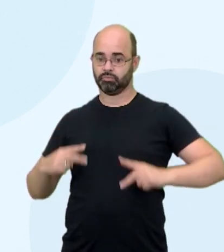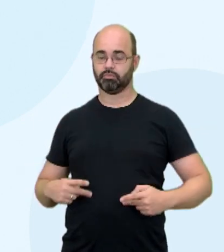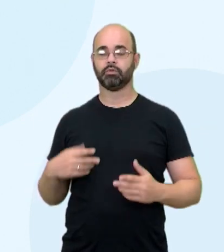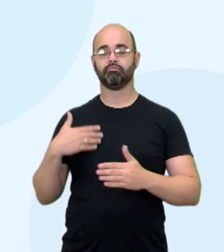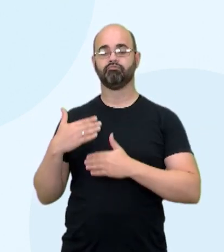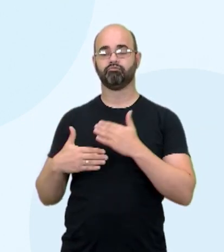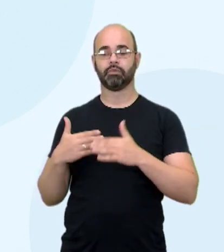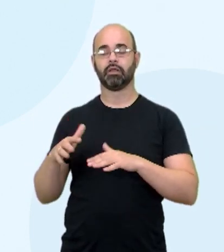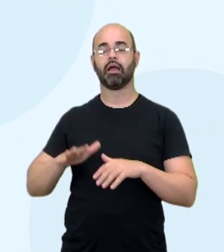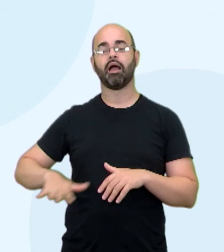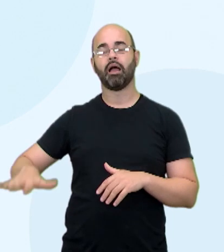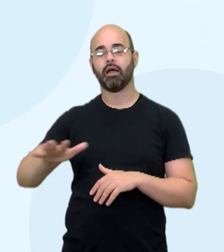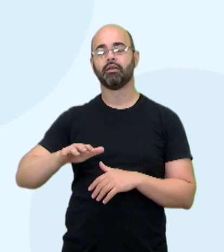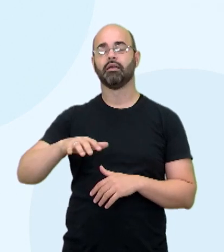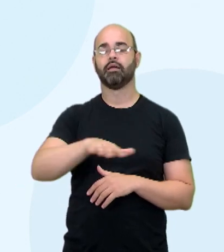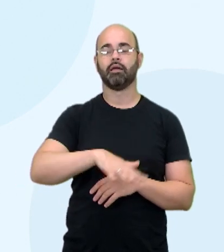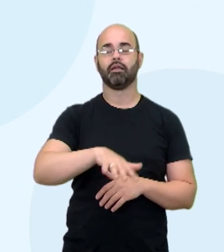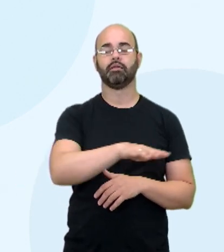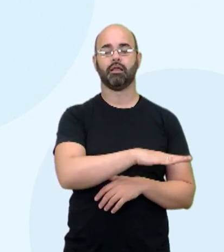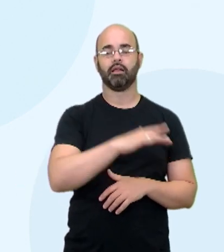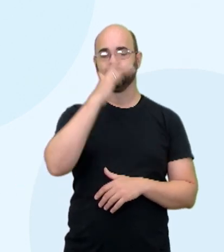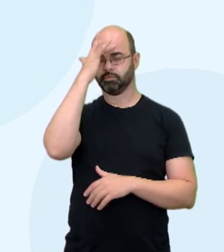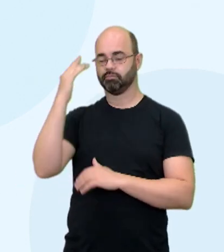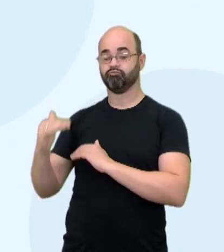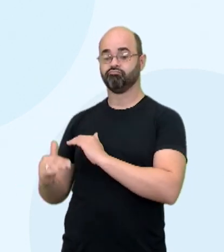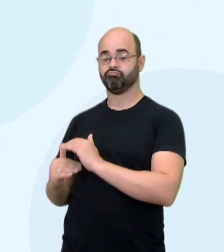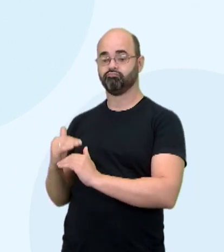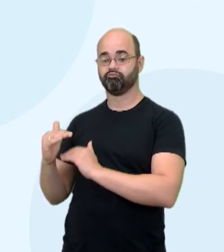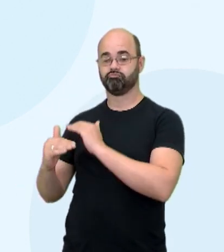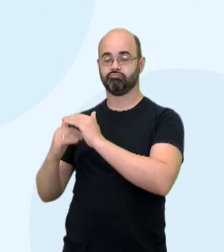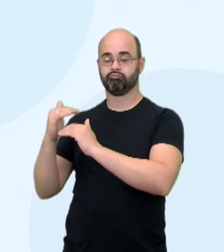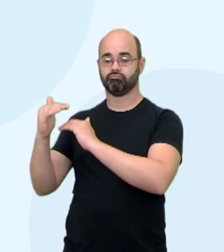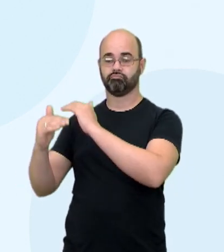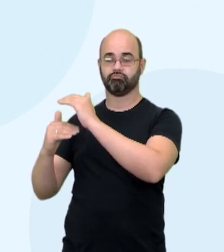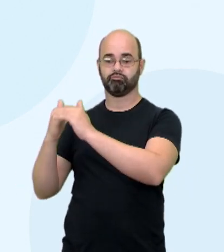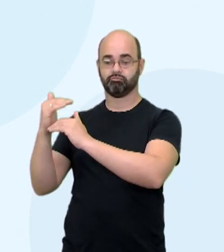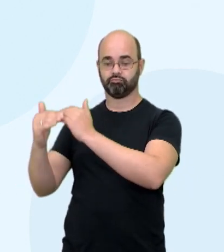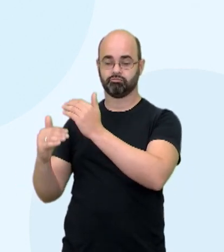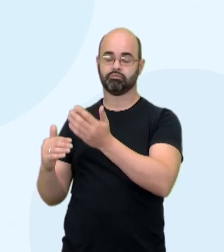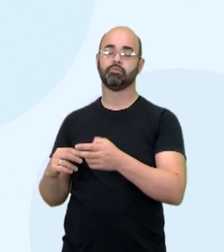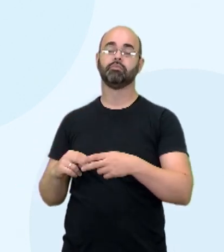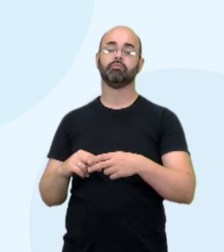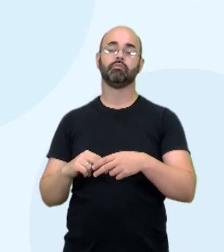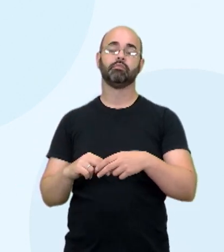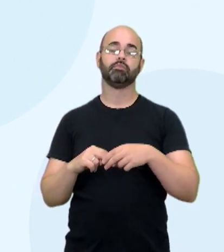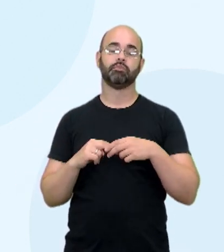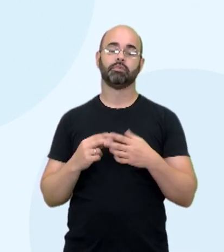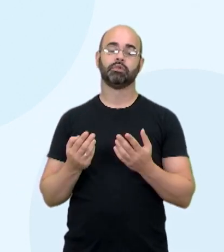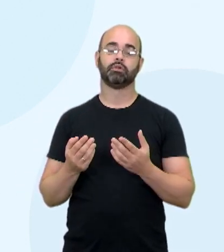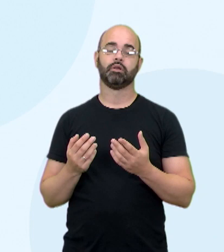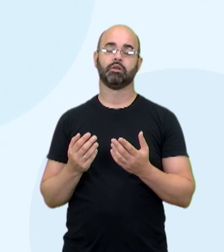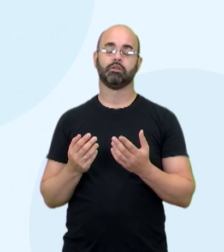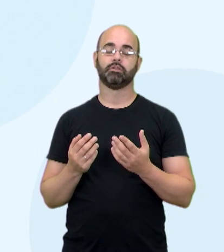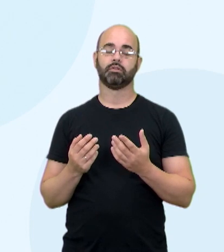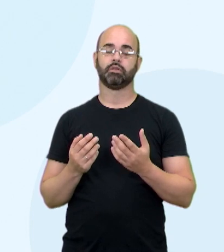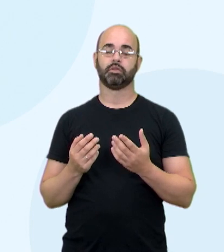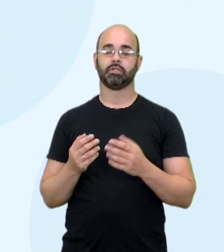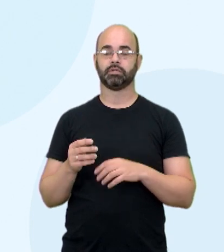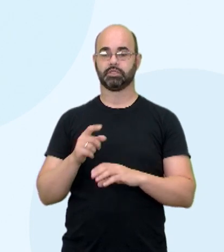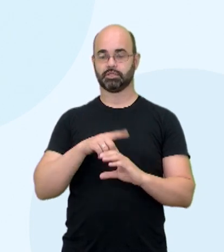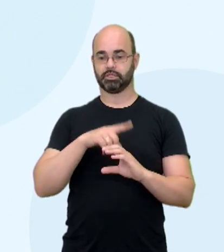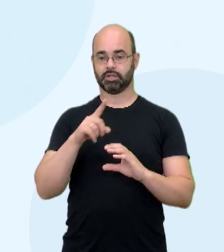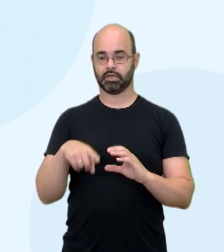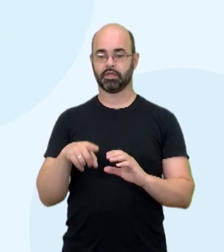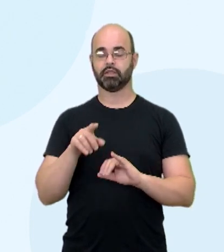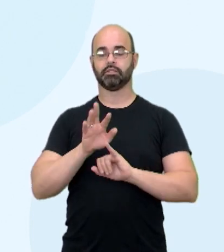diversas áreas foi possível devido ao desenvolvimento da ciência e industrialização. Então eles colocaram lá,